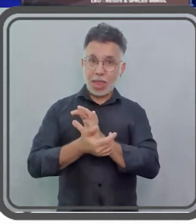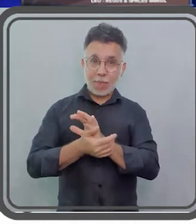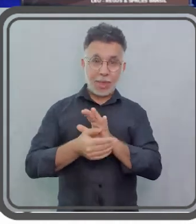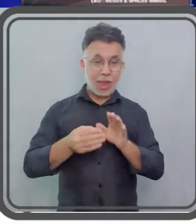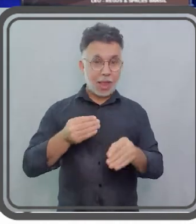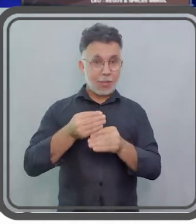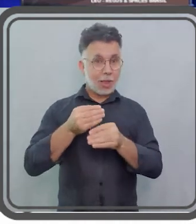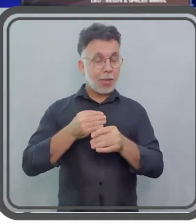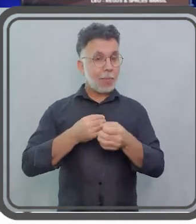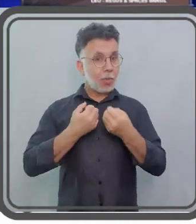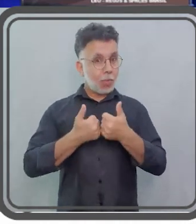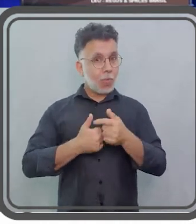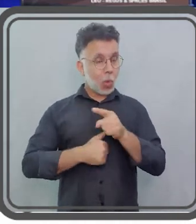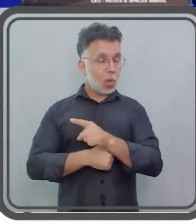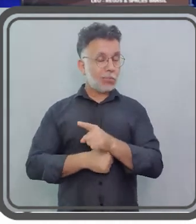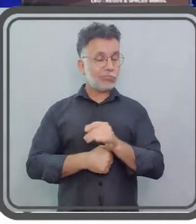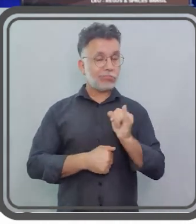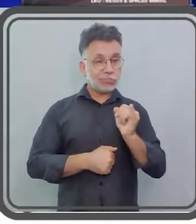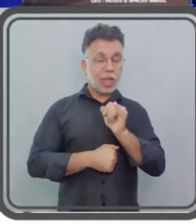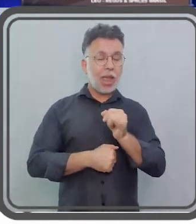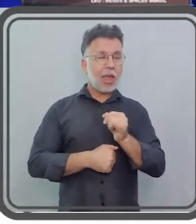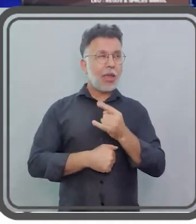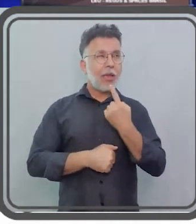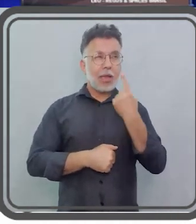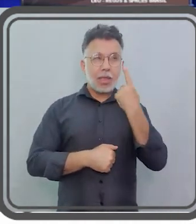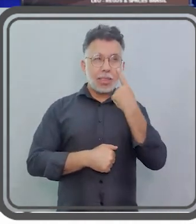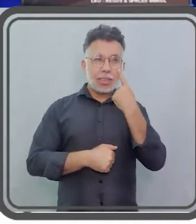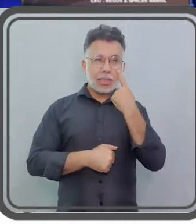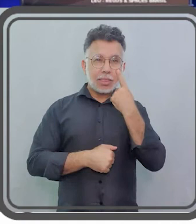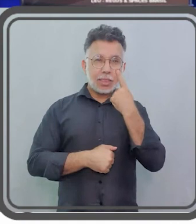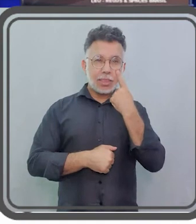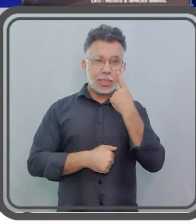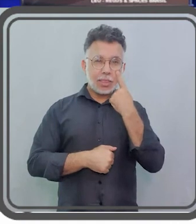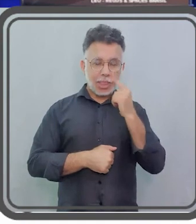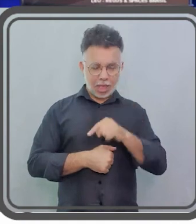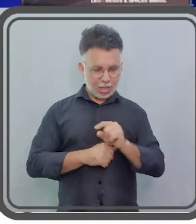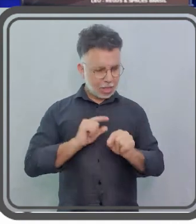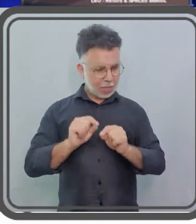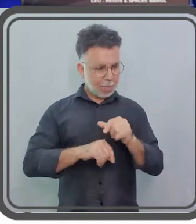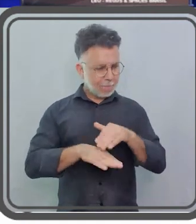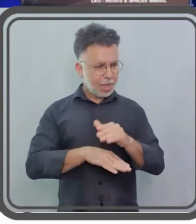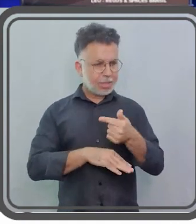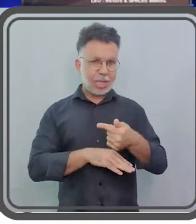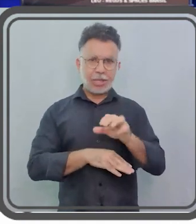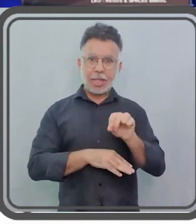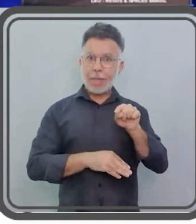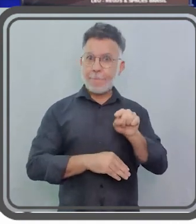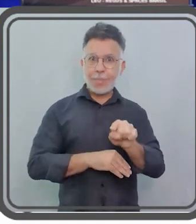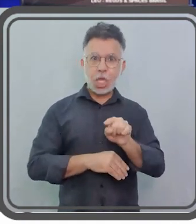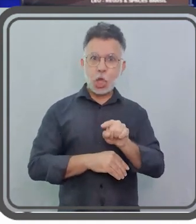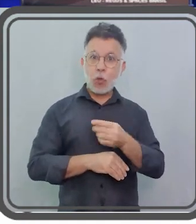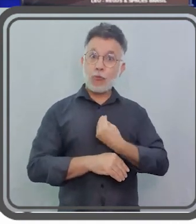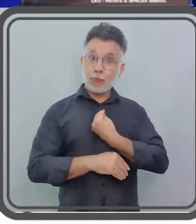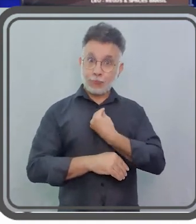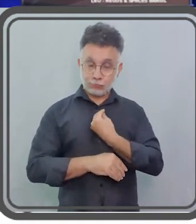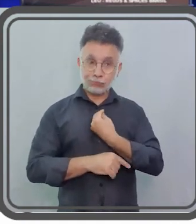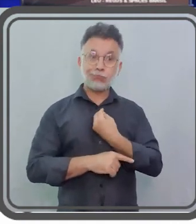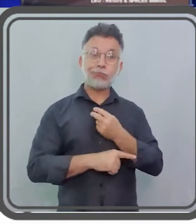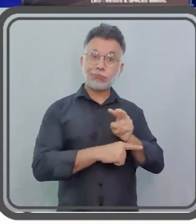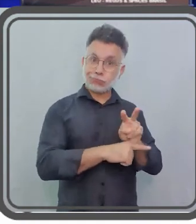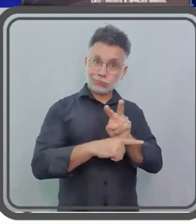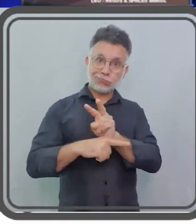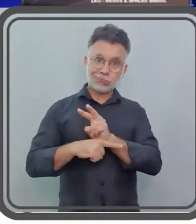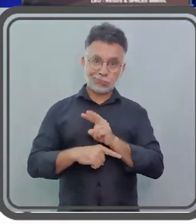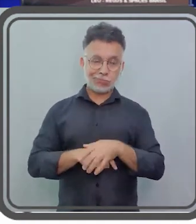muito robusta. A gente está atendendo, nesse momento, mais de 70 mil vidas, né?